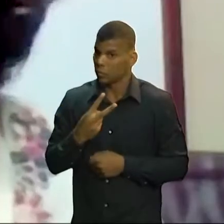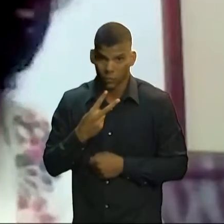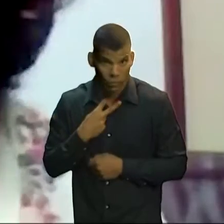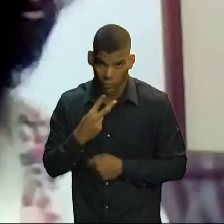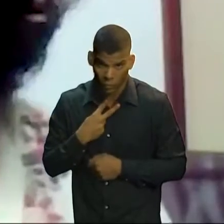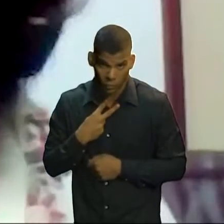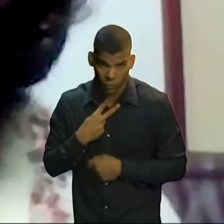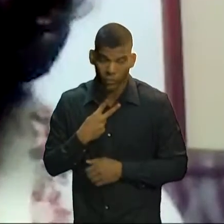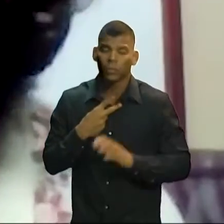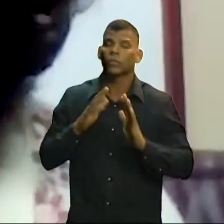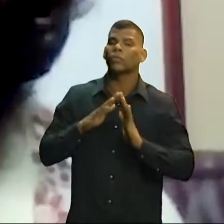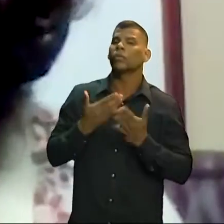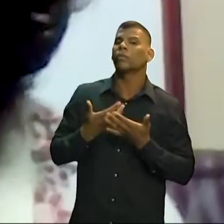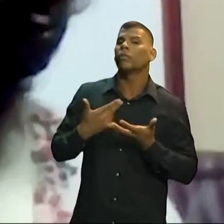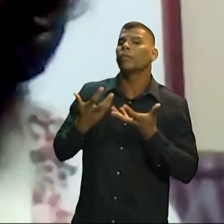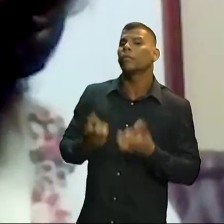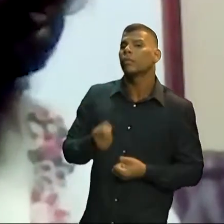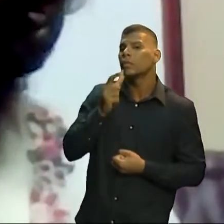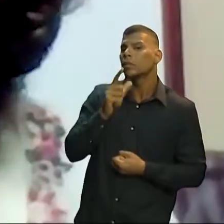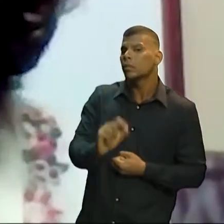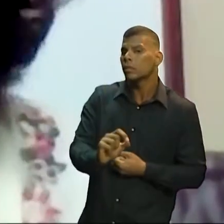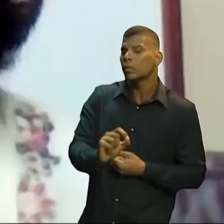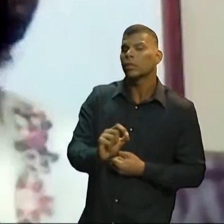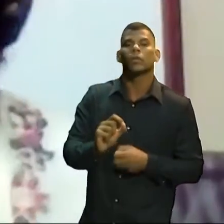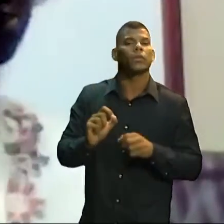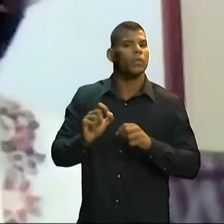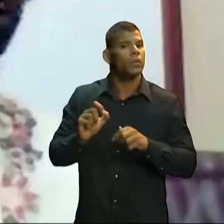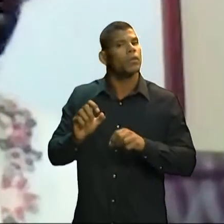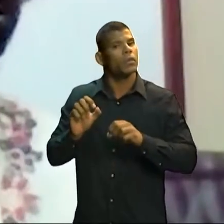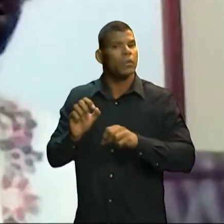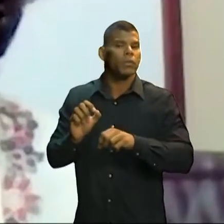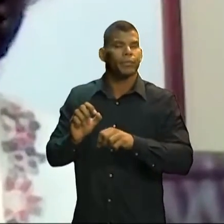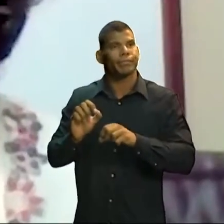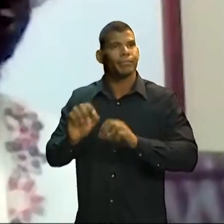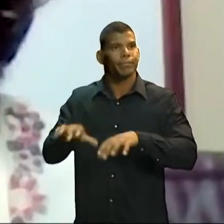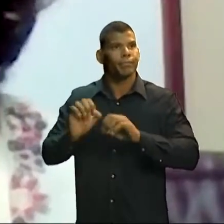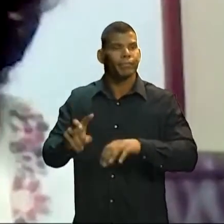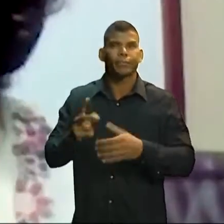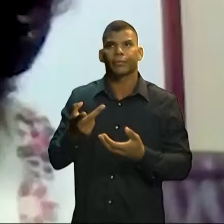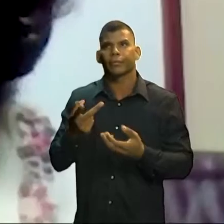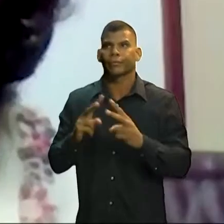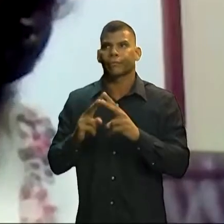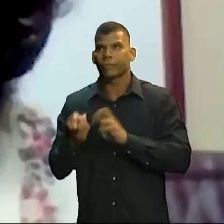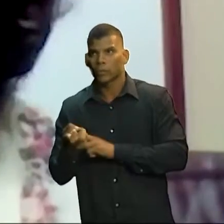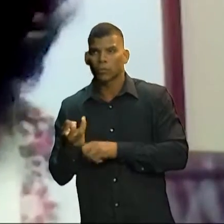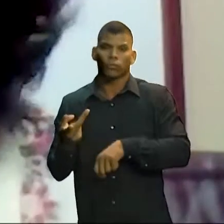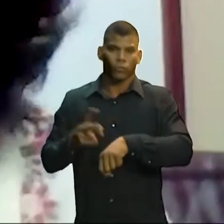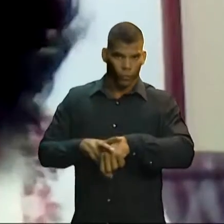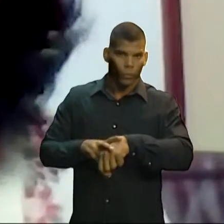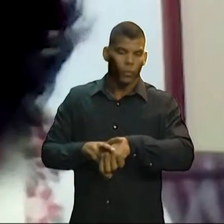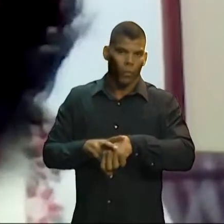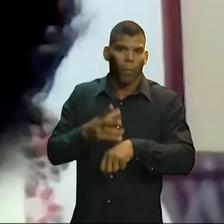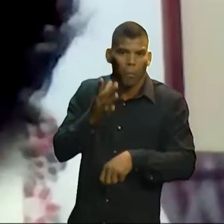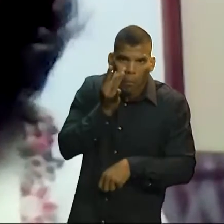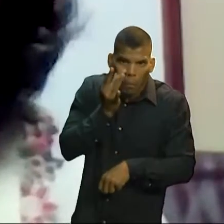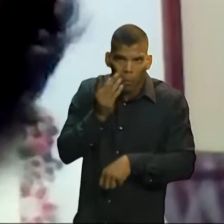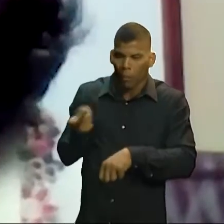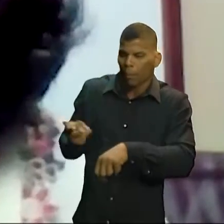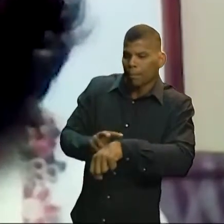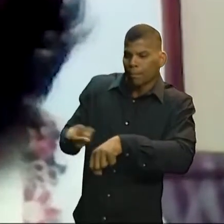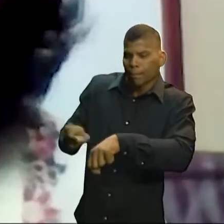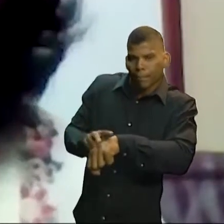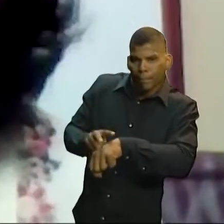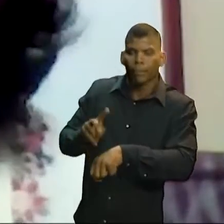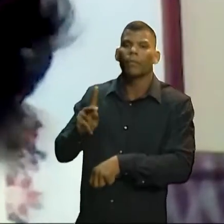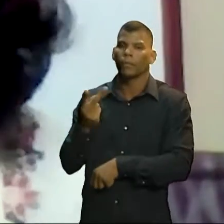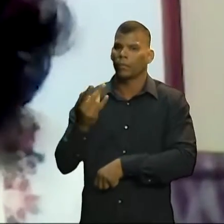oportunizar a educação híbrida, né? Virtual. E eu vejo também